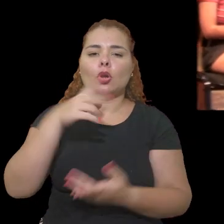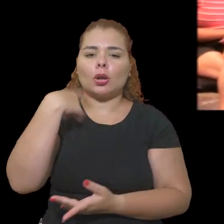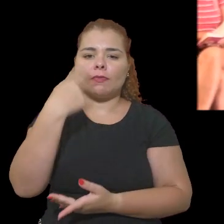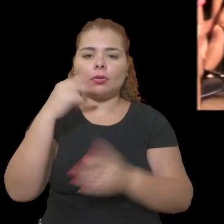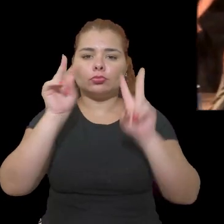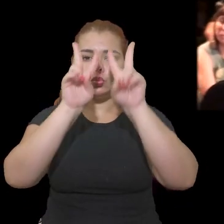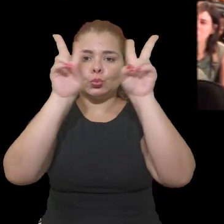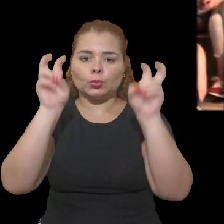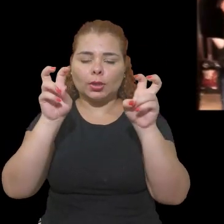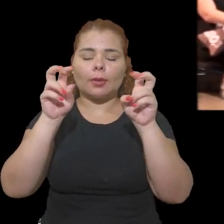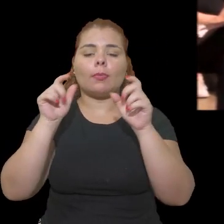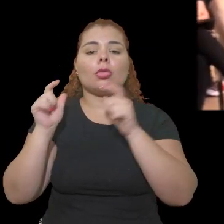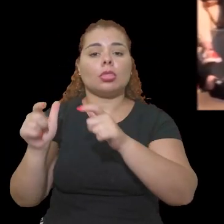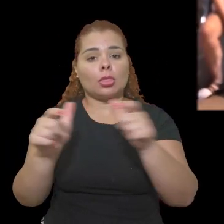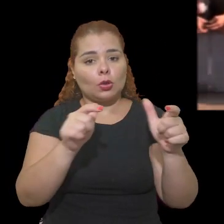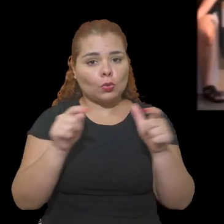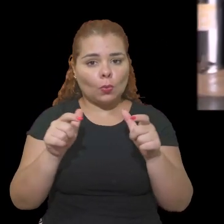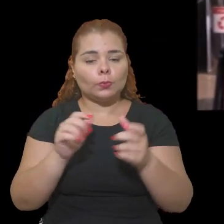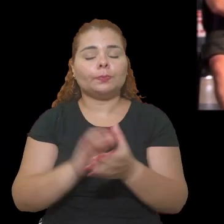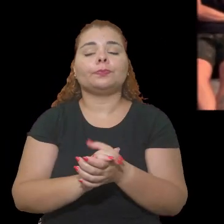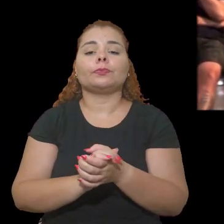território, não quero me estender muito,